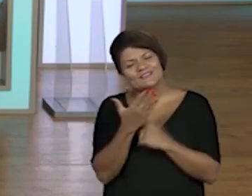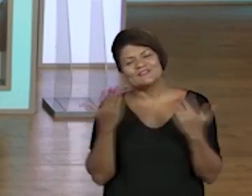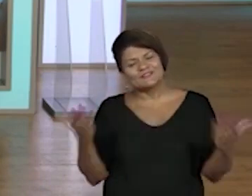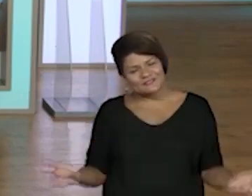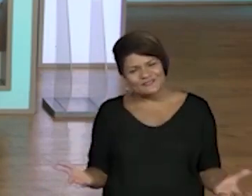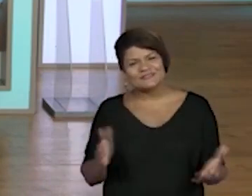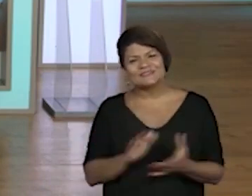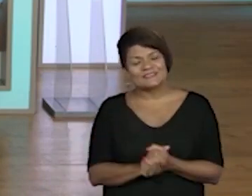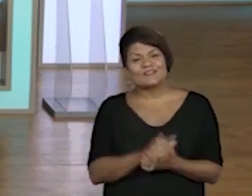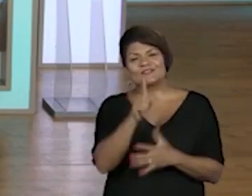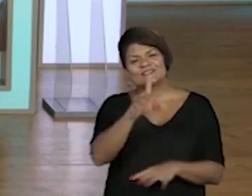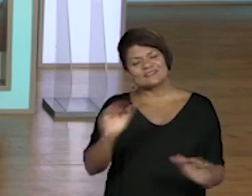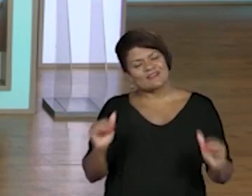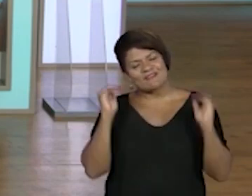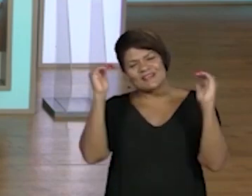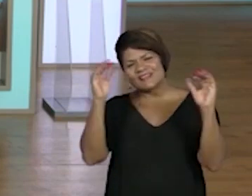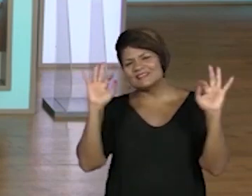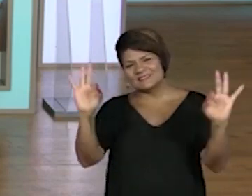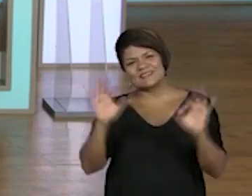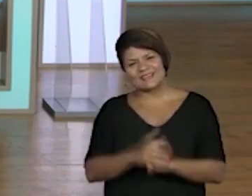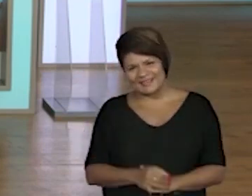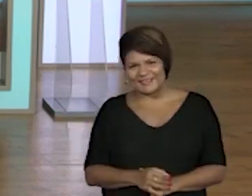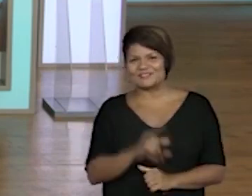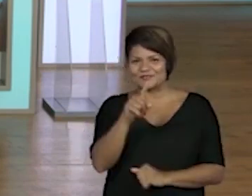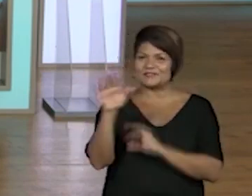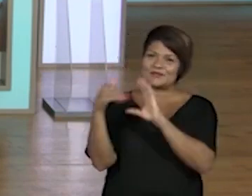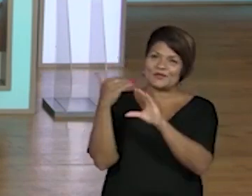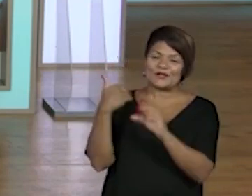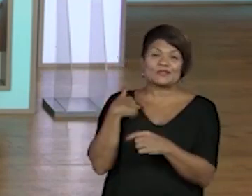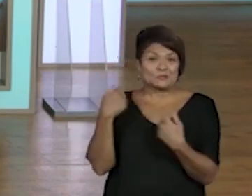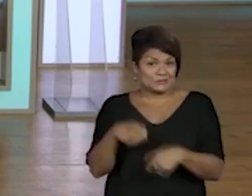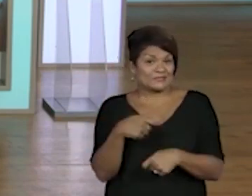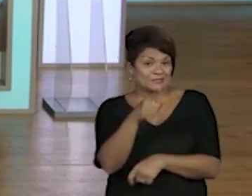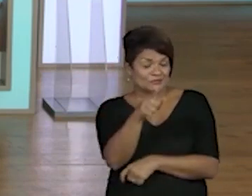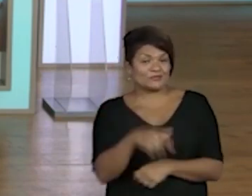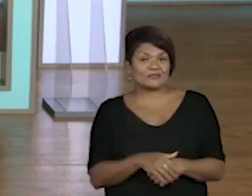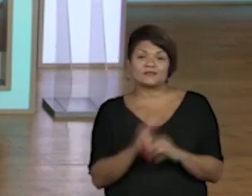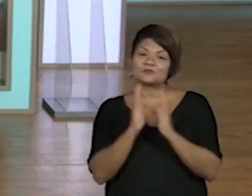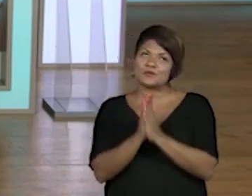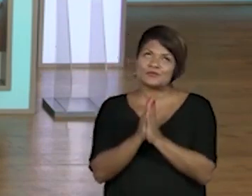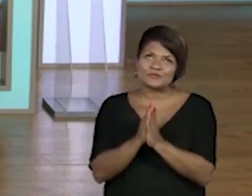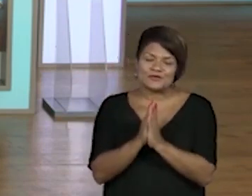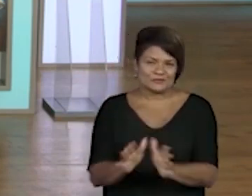acompanharem. Vocês que são excelentes, que estão colocando aí para a gente precisa de vocês. Por